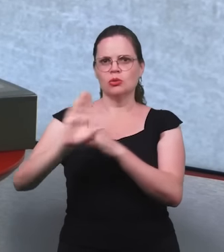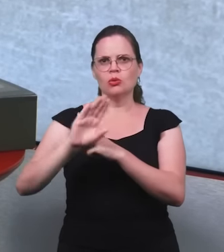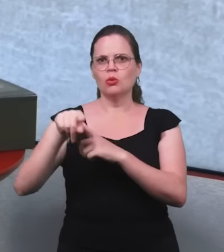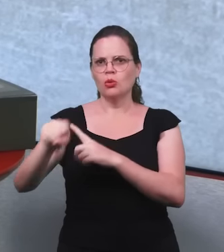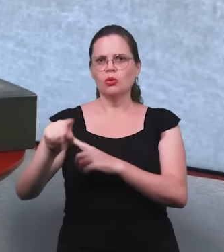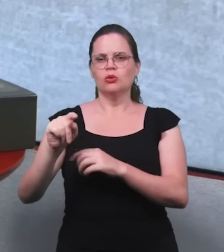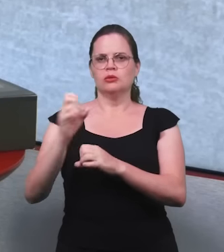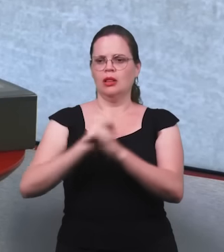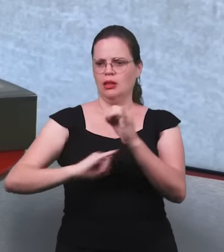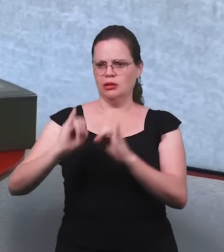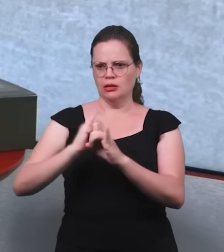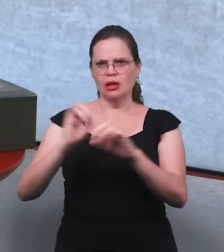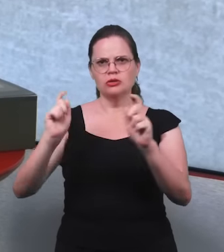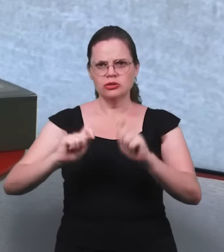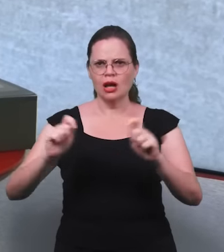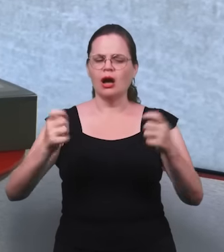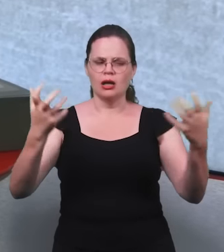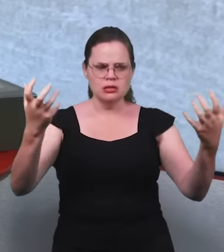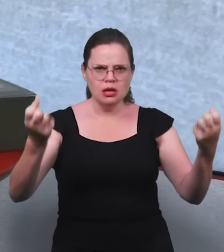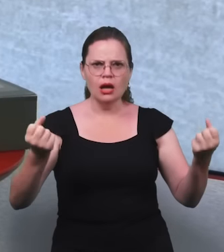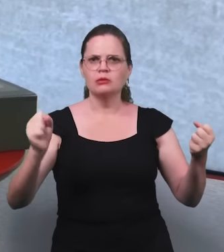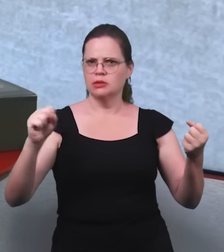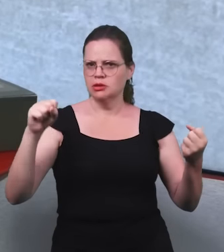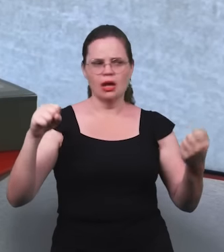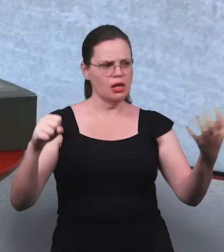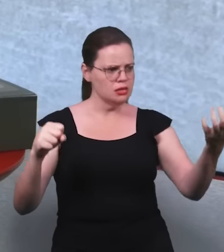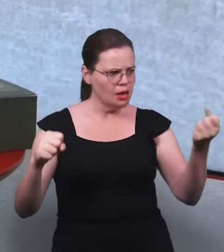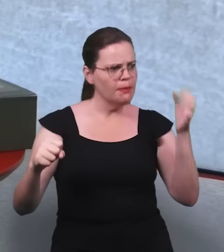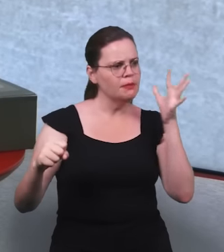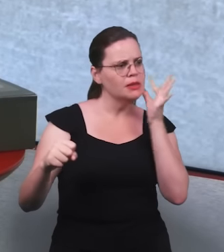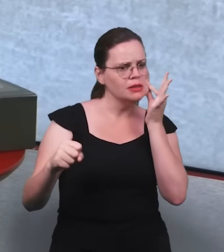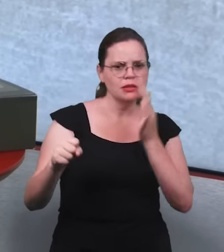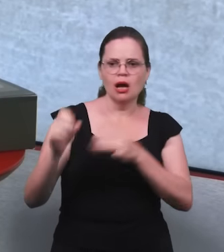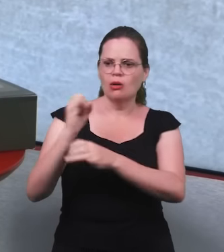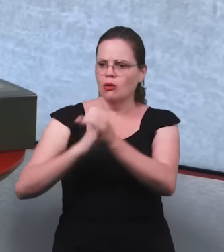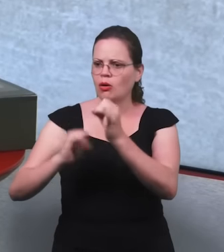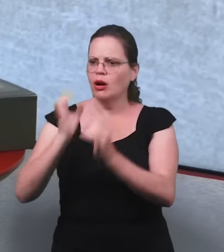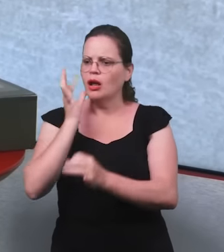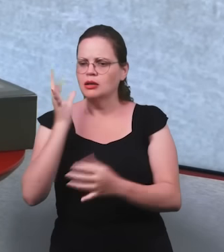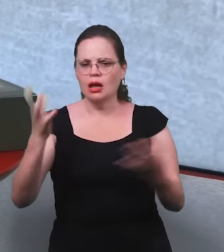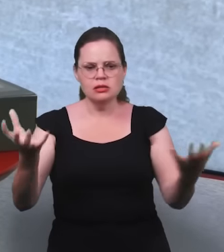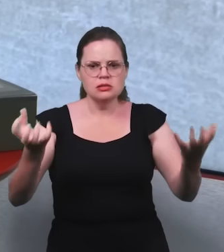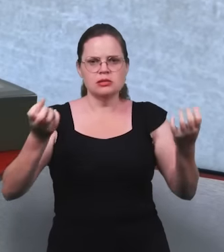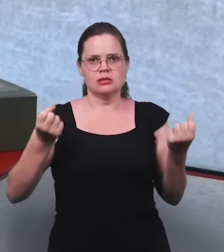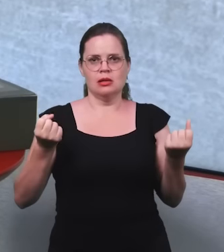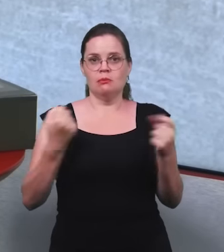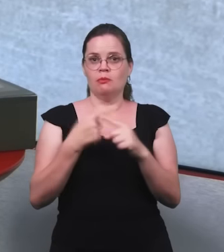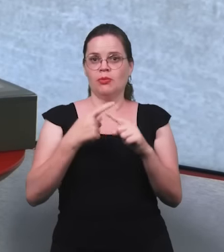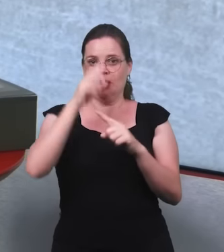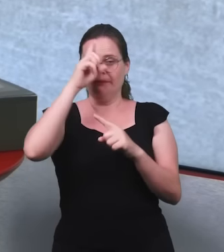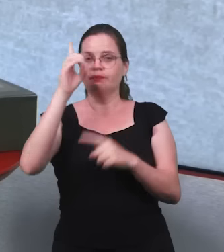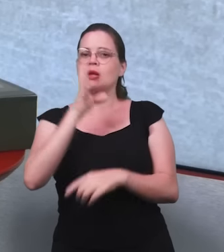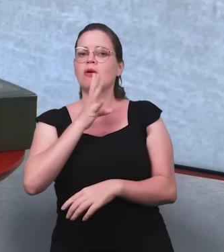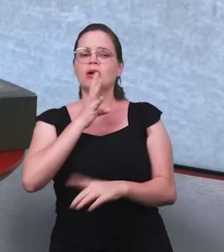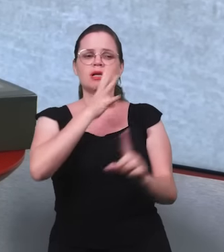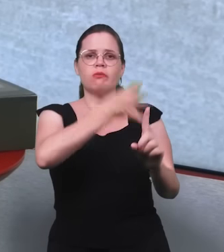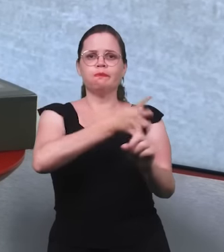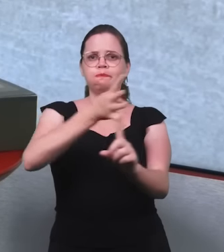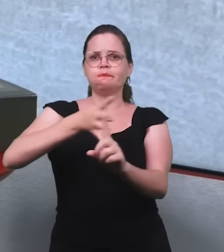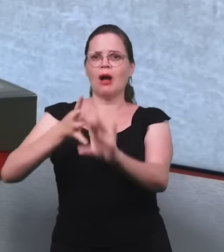isso quando? Porque, primeiro, Deus conhece a necessidade de cada um. Então, digamos, por